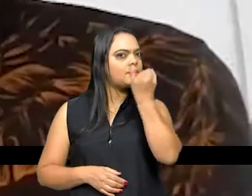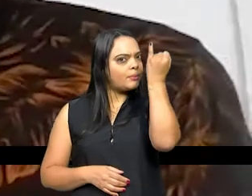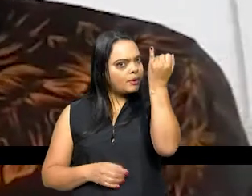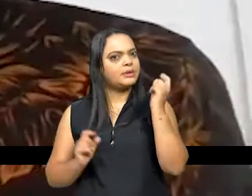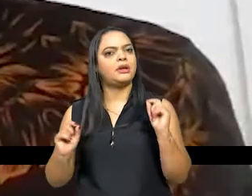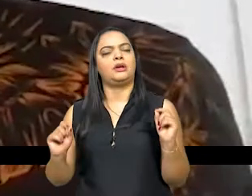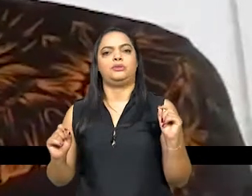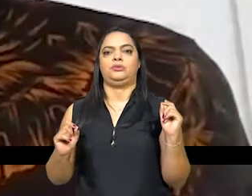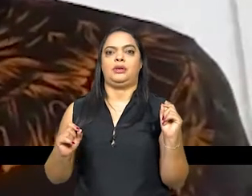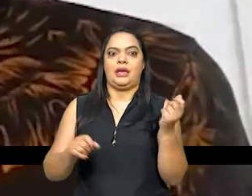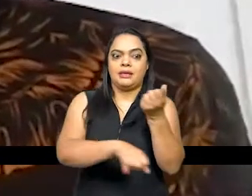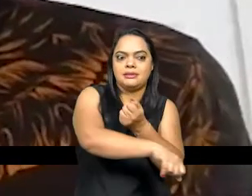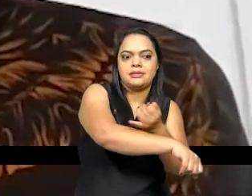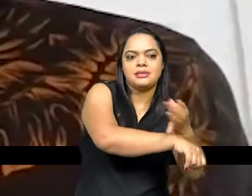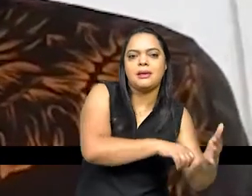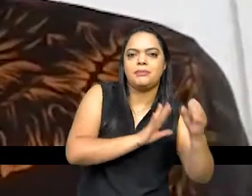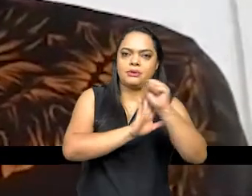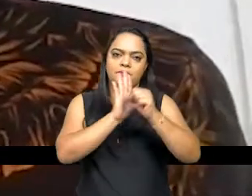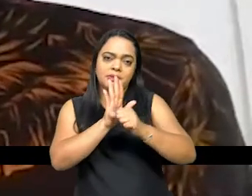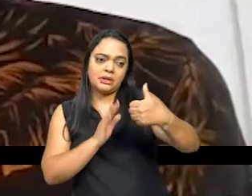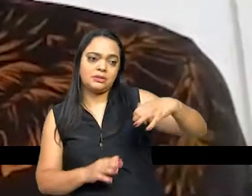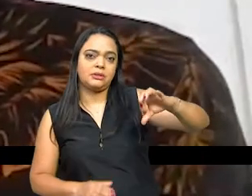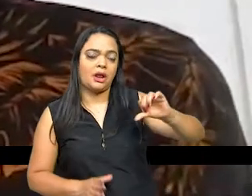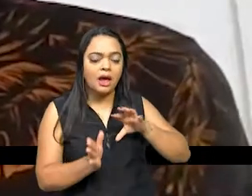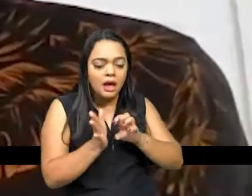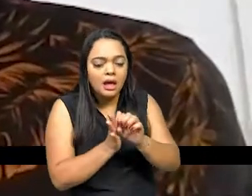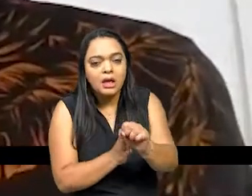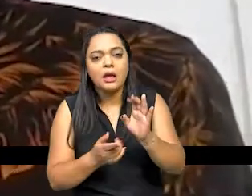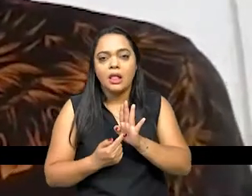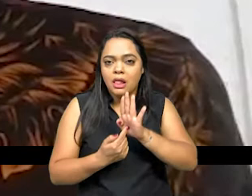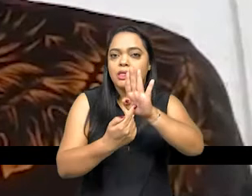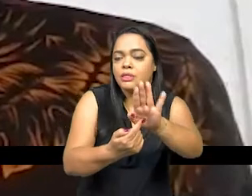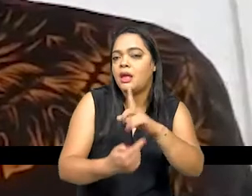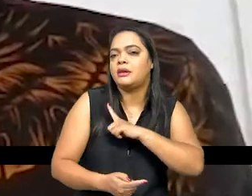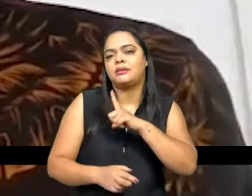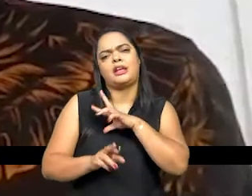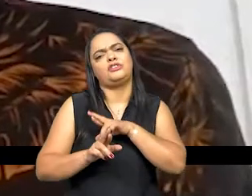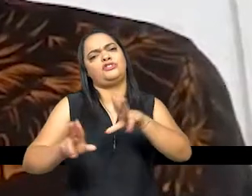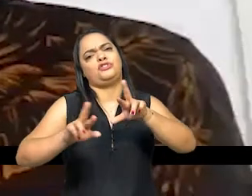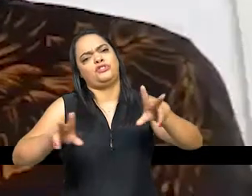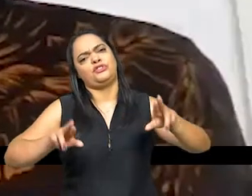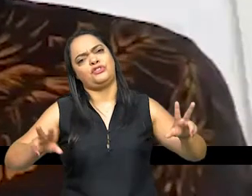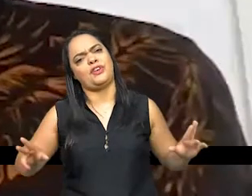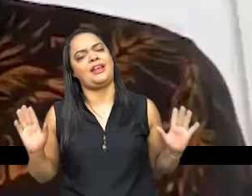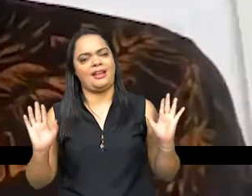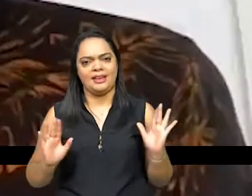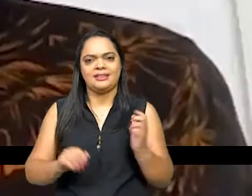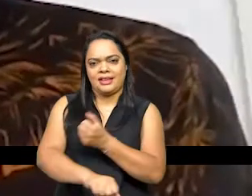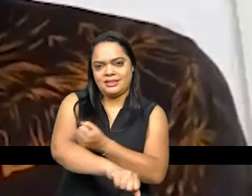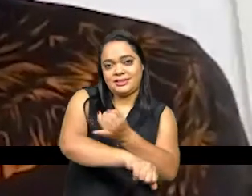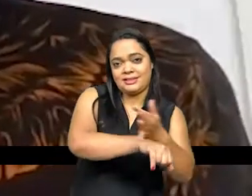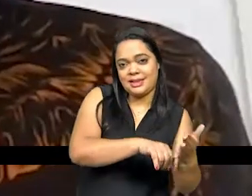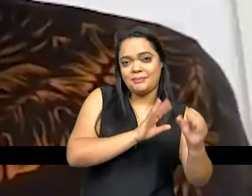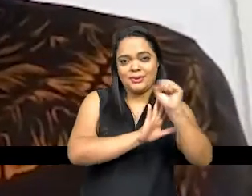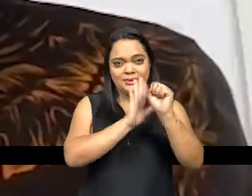primeira metade do século XIX. A pesquisa tem demonstrado que existem distinções entre ser branco na primeira metade do século XIX. Ser